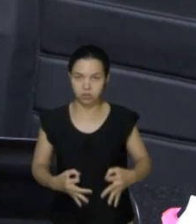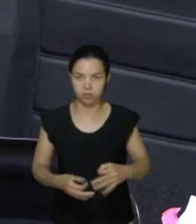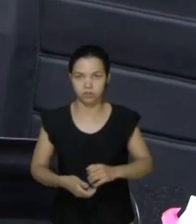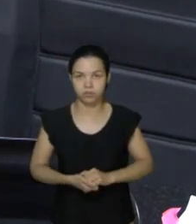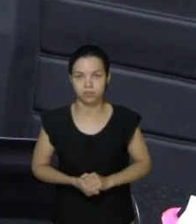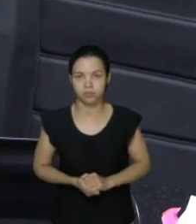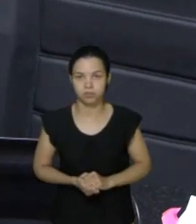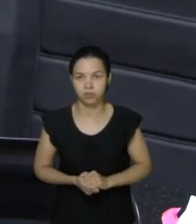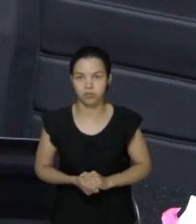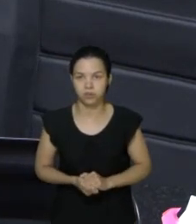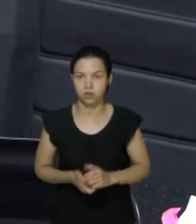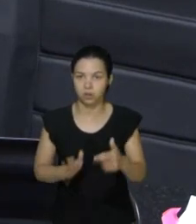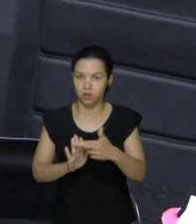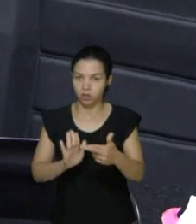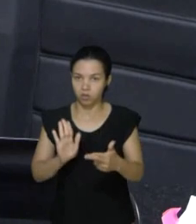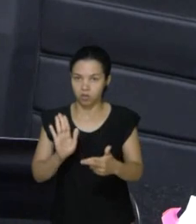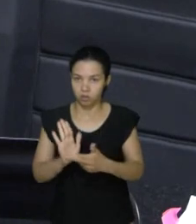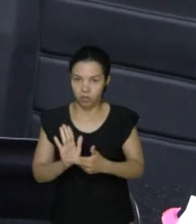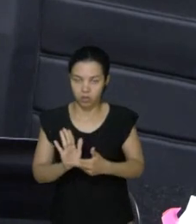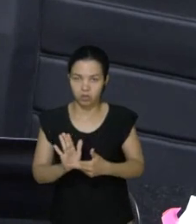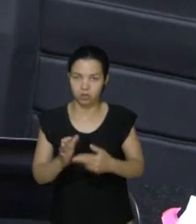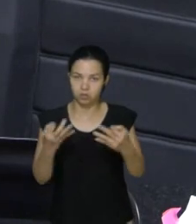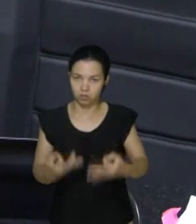Um regimento ineficaz.